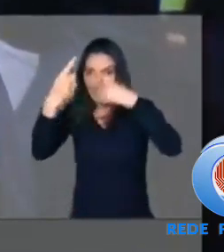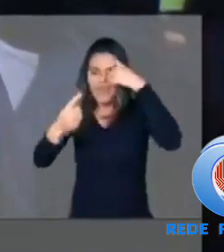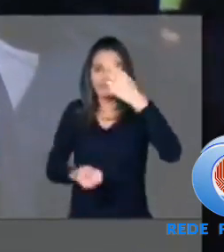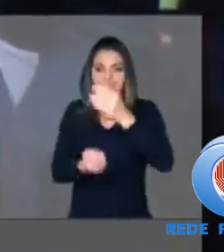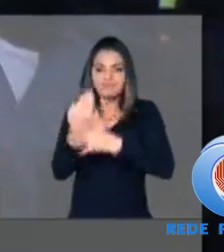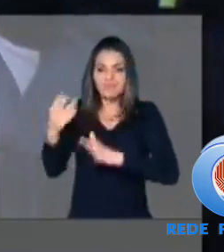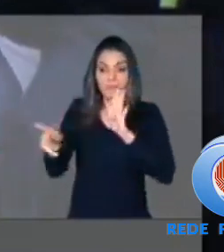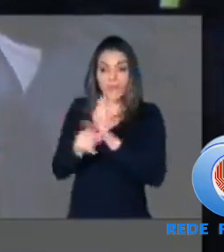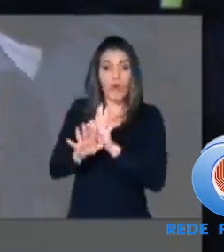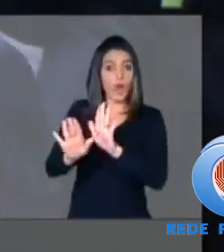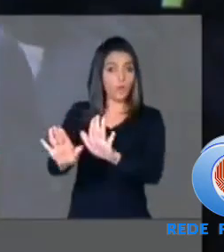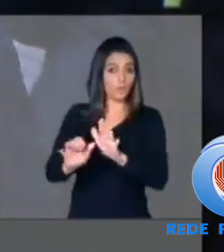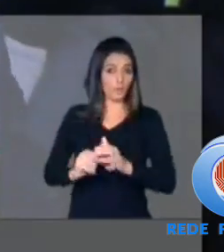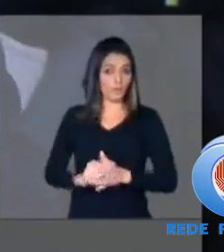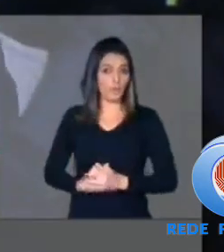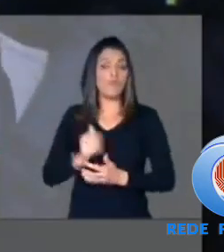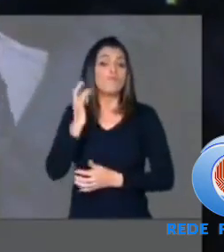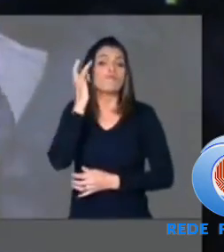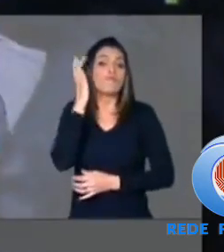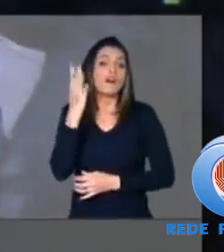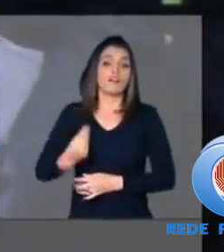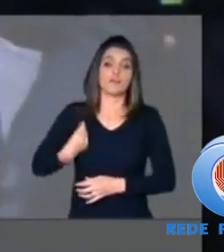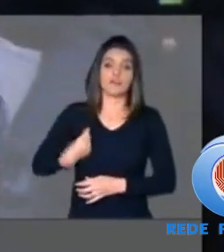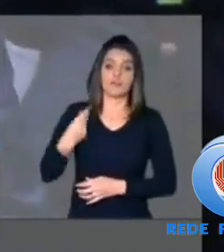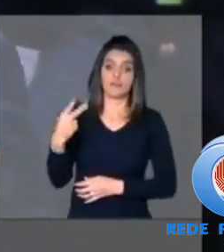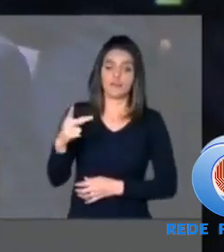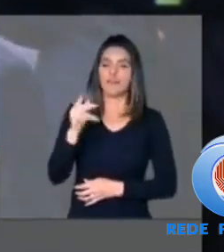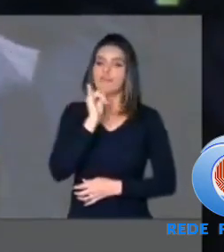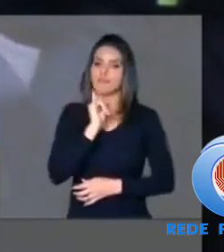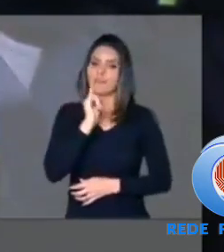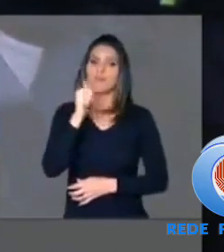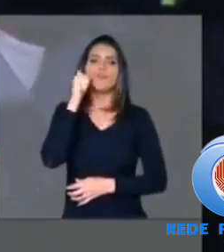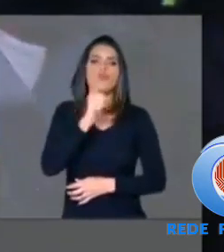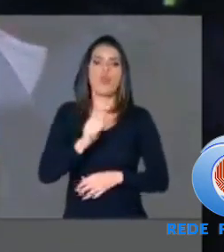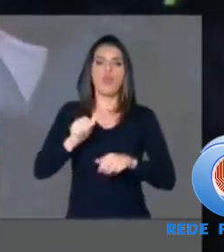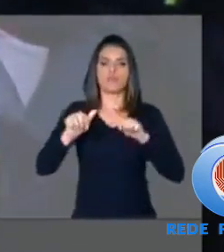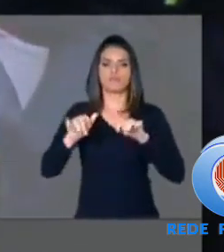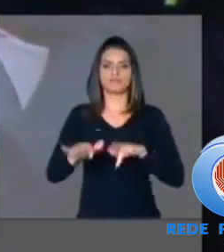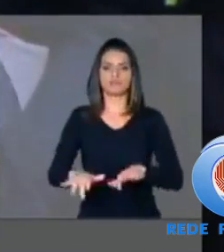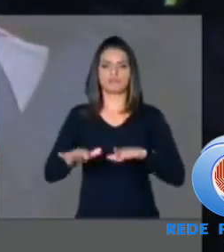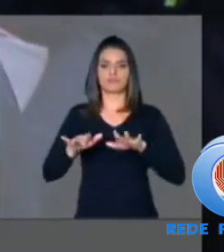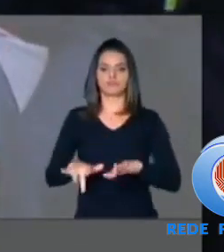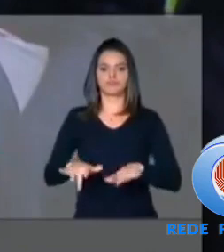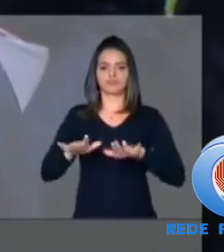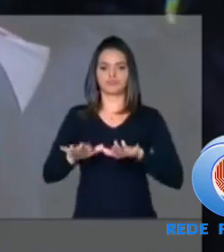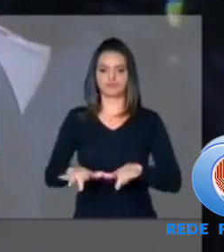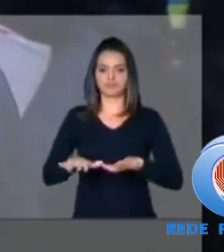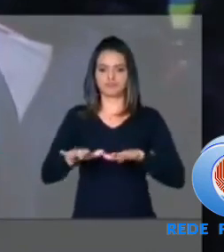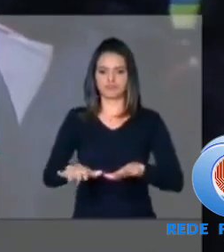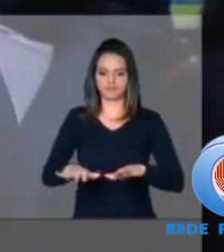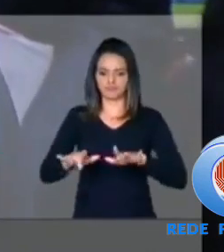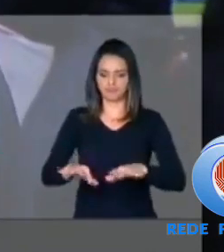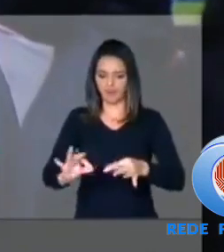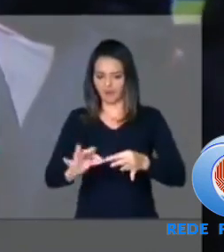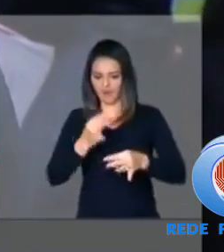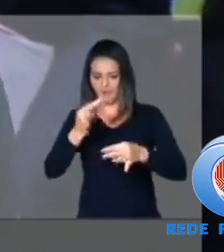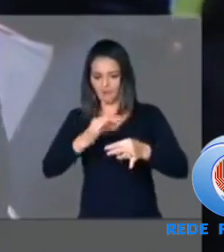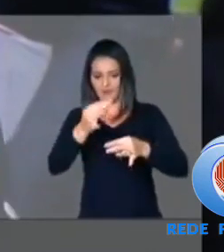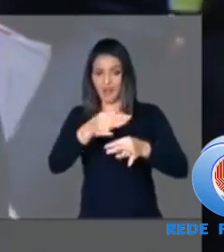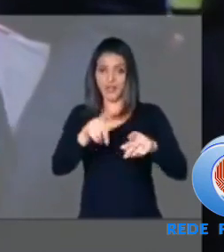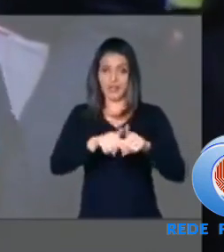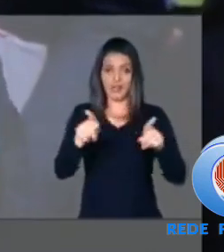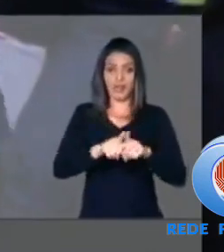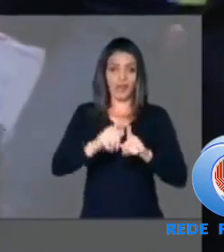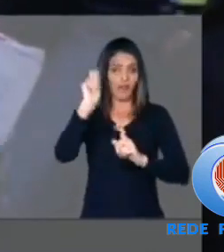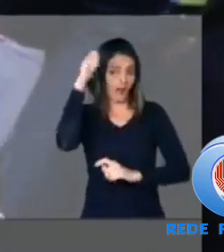próprio negócio. Facilitarmos a vida de uma costureira, de um cabeleireiro, facilitarmos a vida de quem quer montar